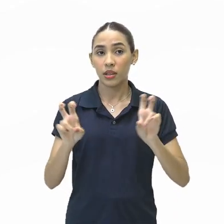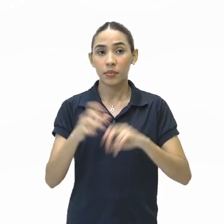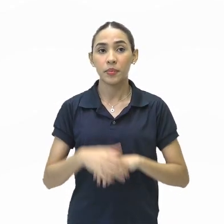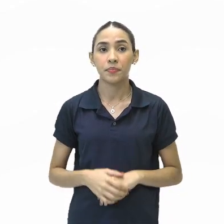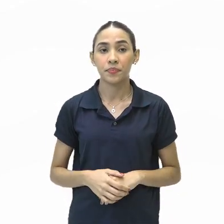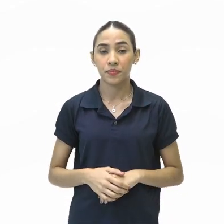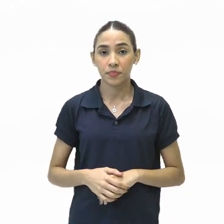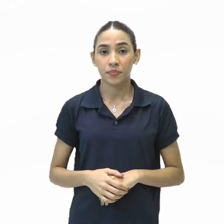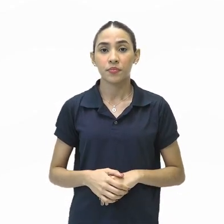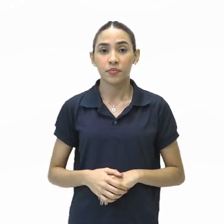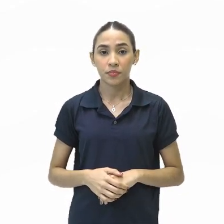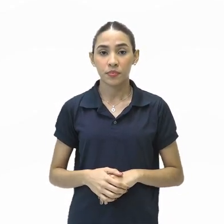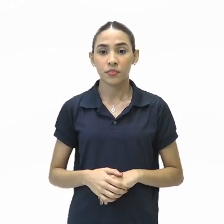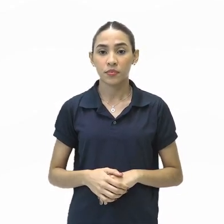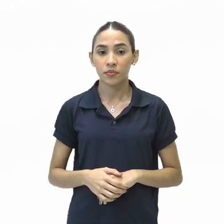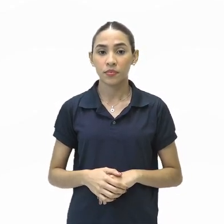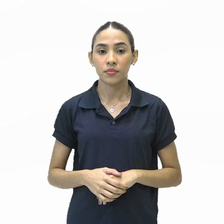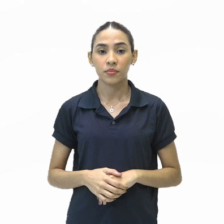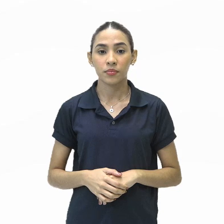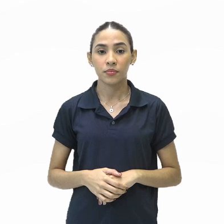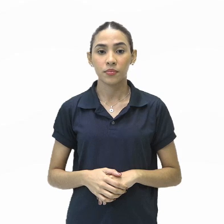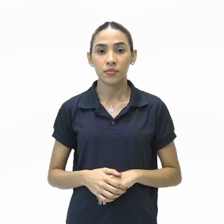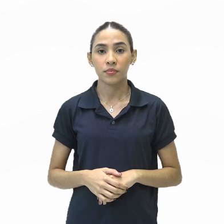tema aí da nossa